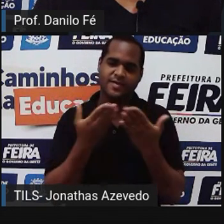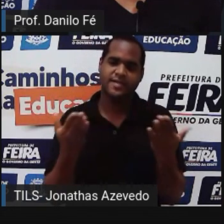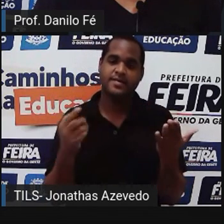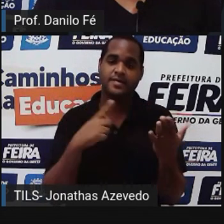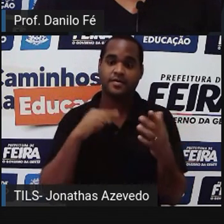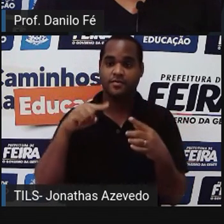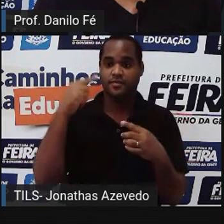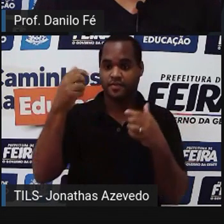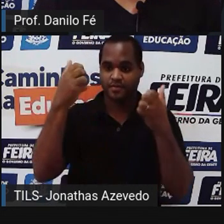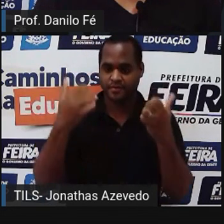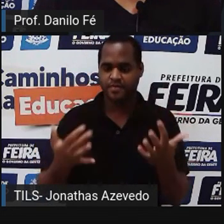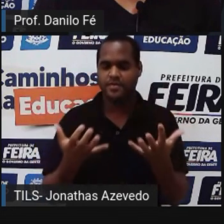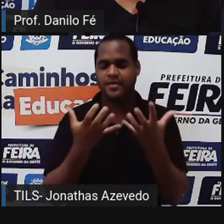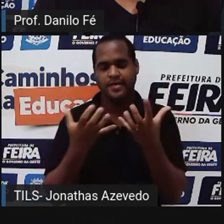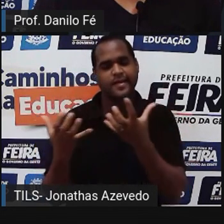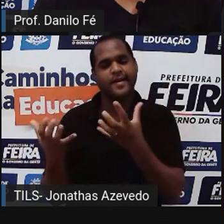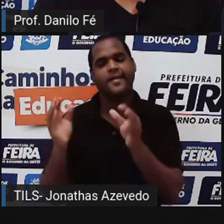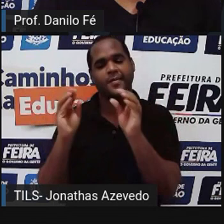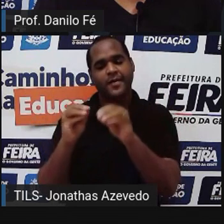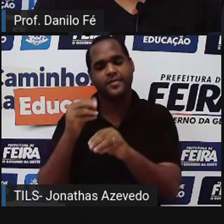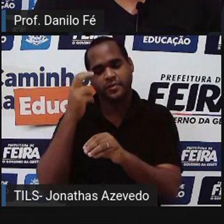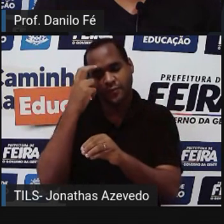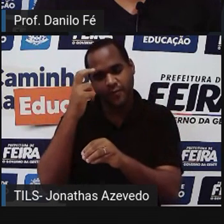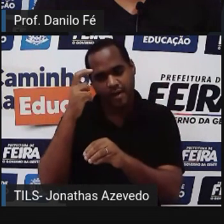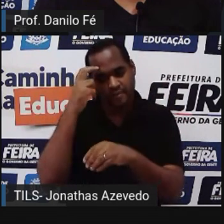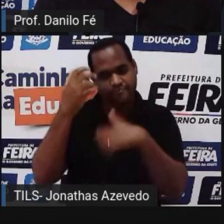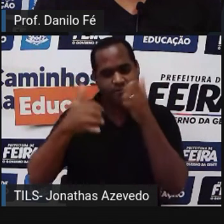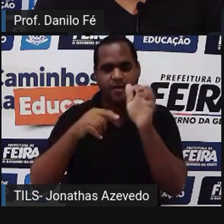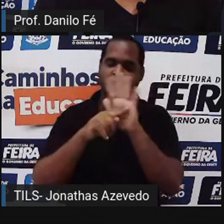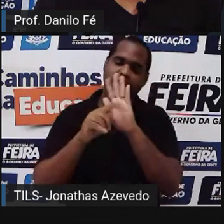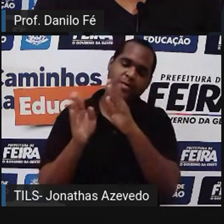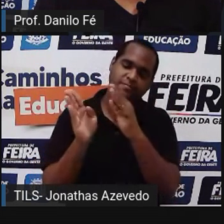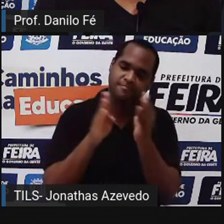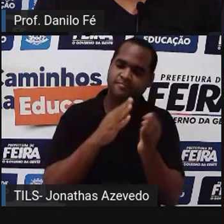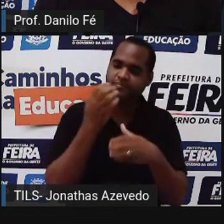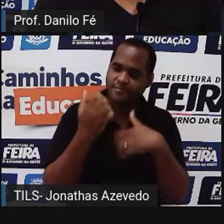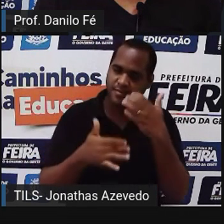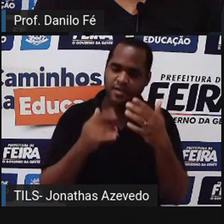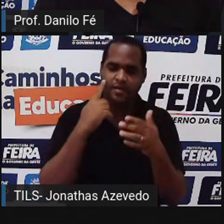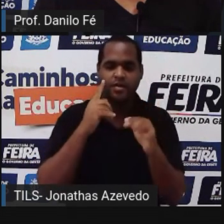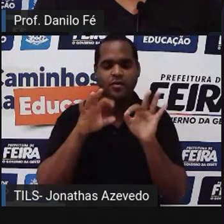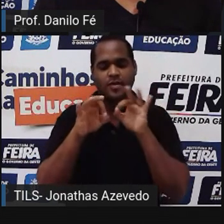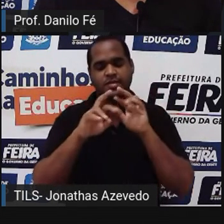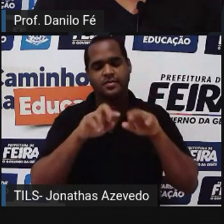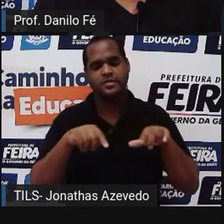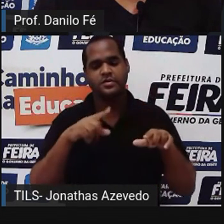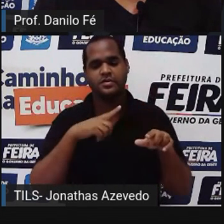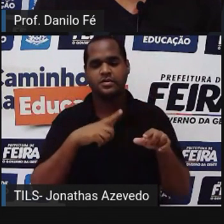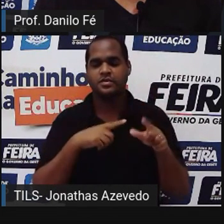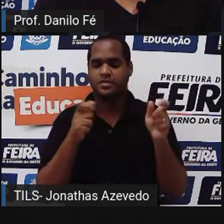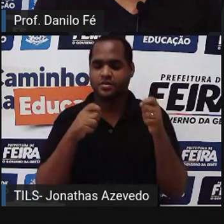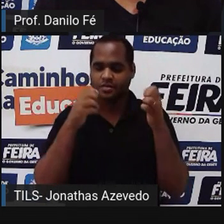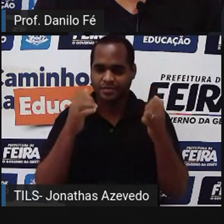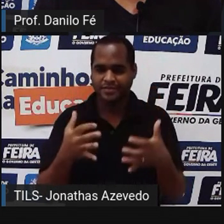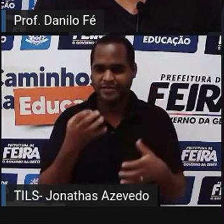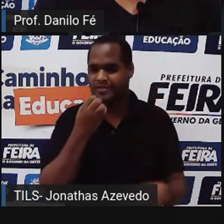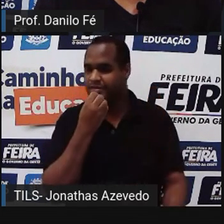Próxima aula vou trazer as dicas culturais para vocês de filmes, organizadinho.